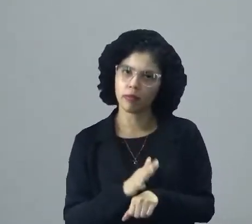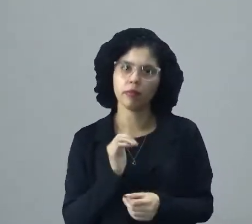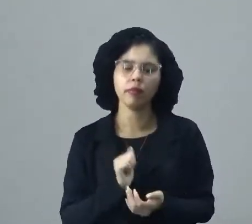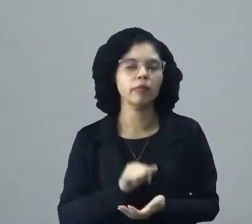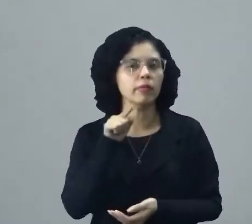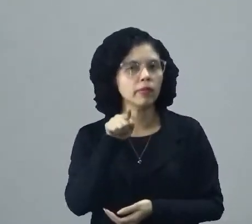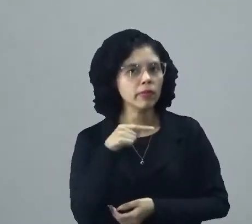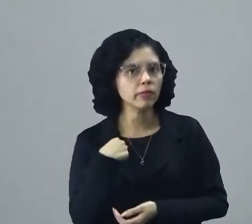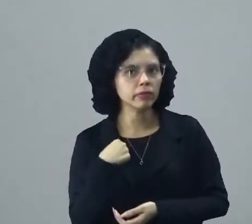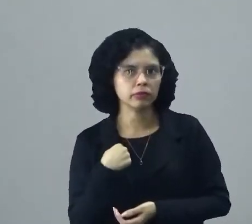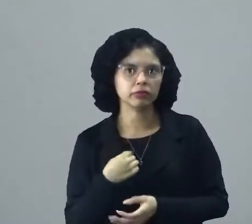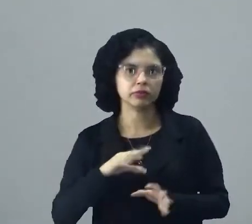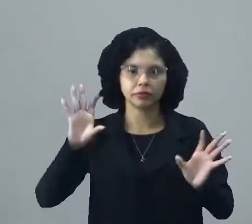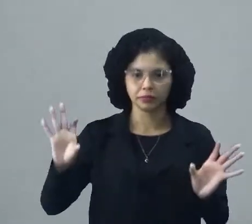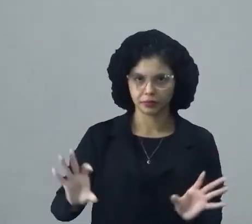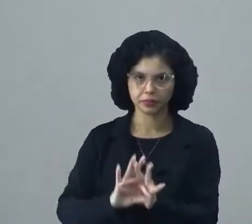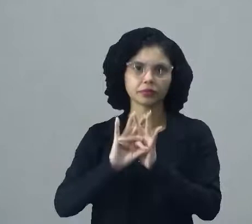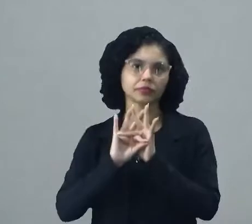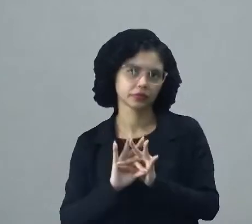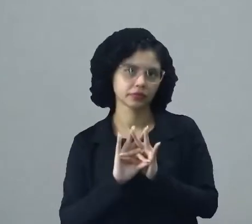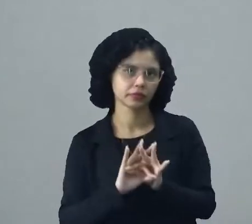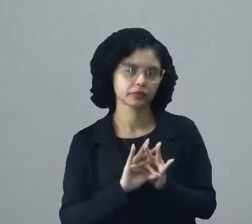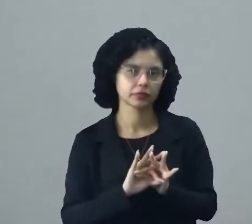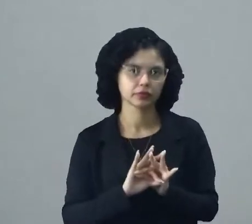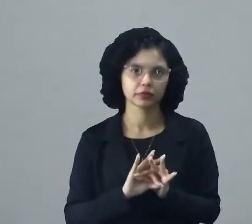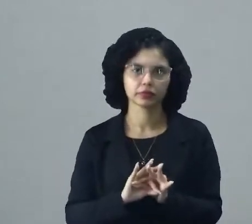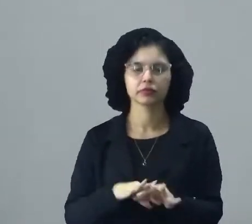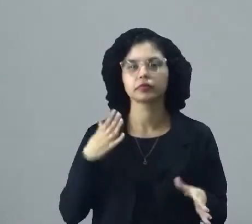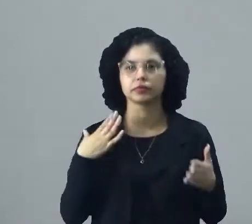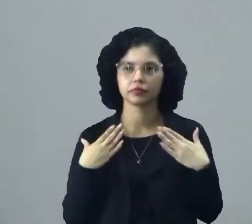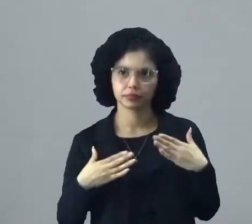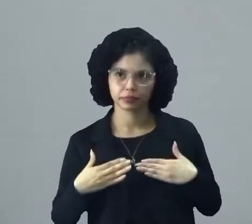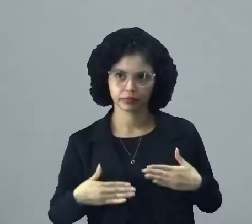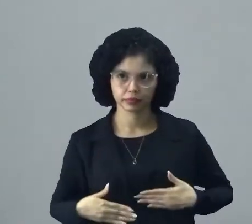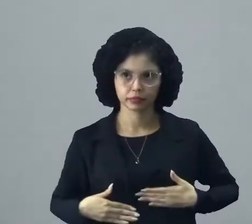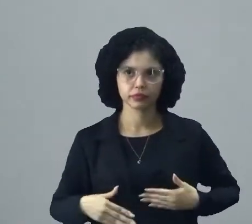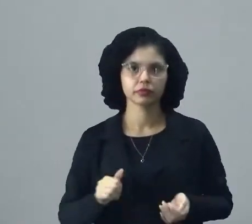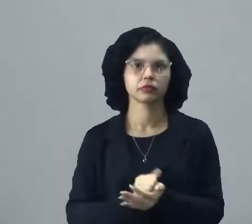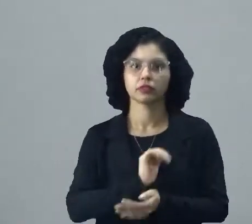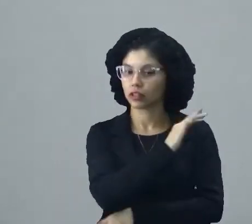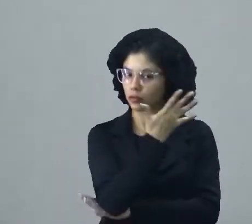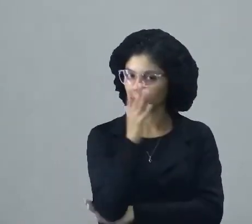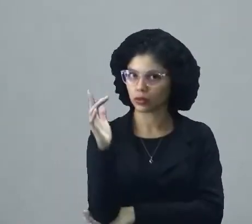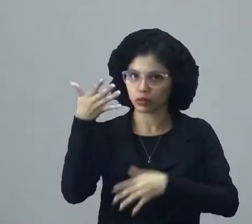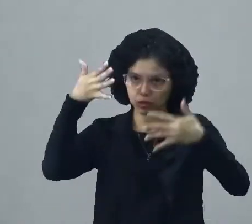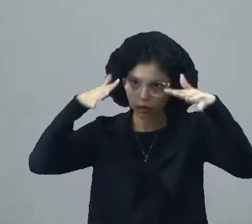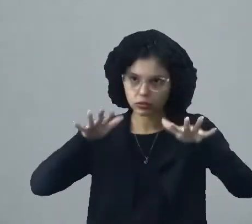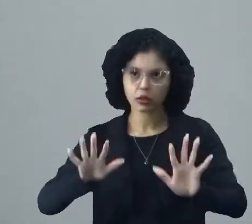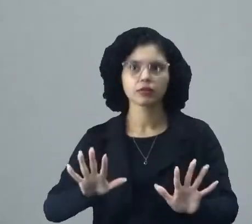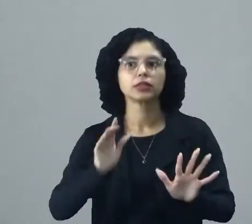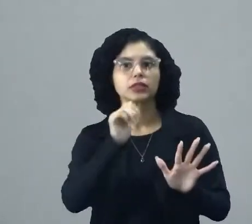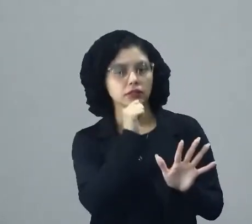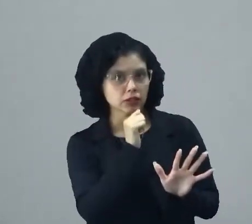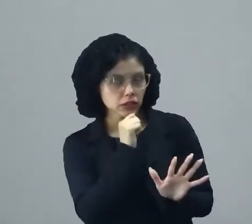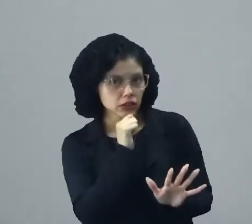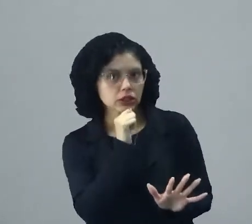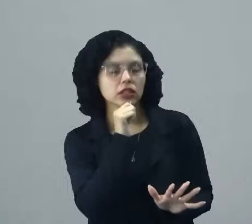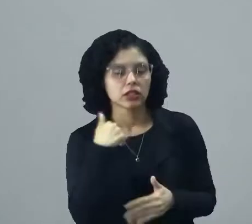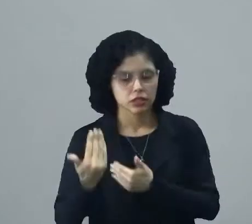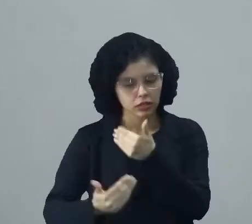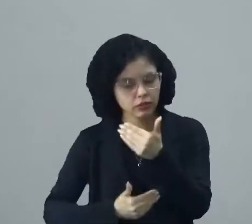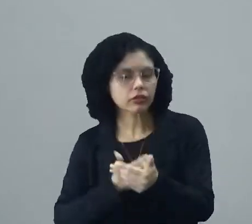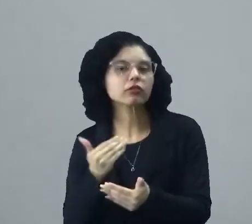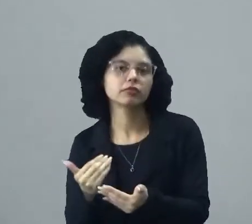Treinamento esse que eu linko à capacidade física. Tranquilo? Não vai ser algo natural. Naturalmente, você vai estar desenvolvendo